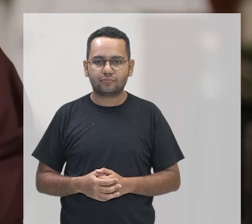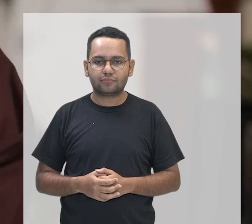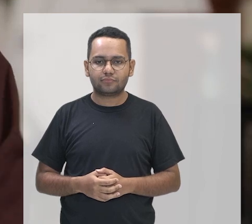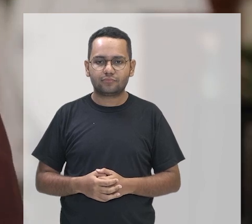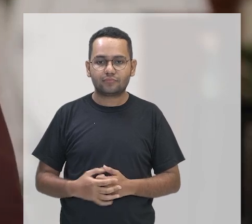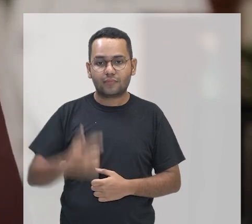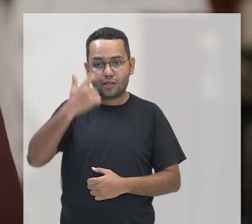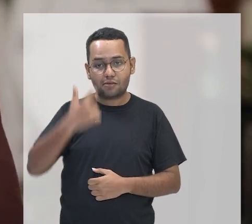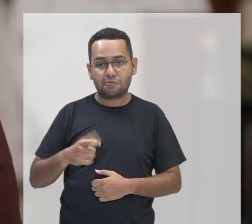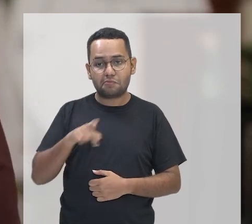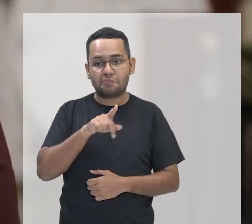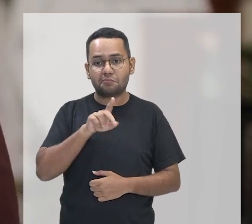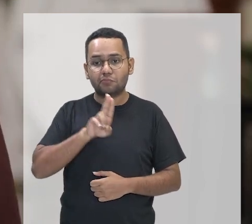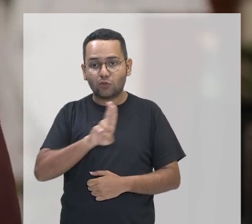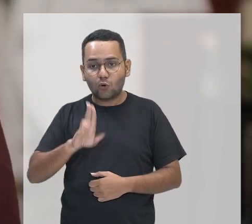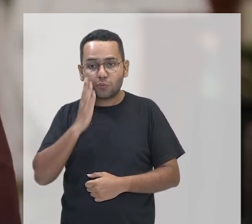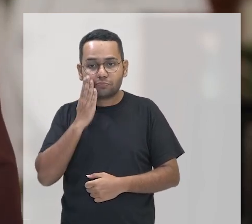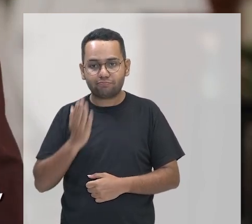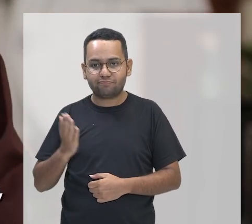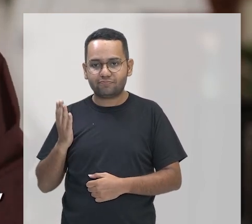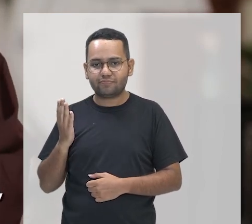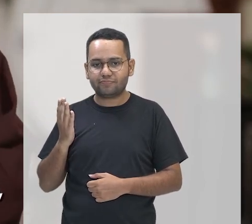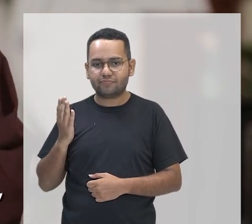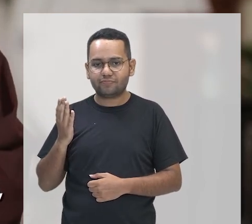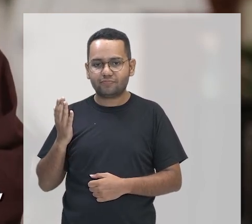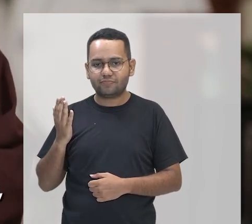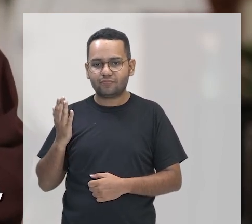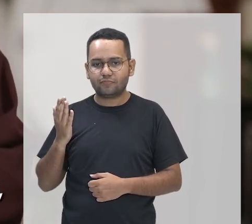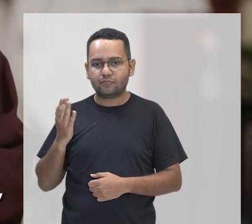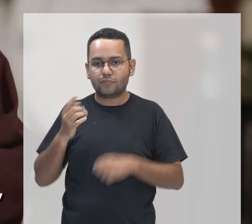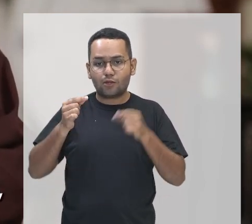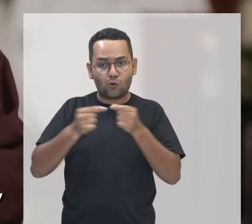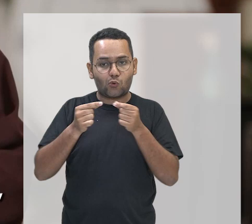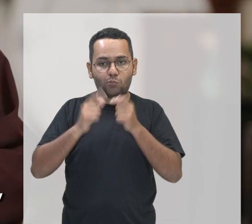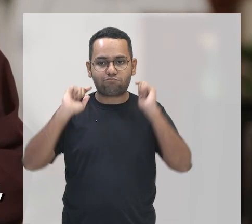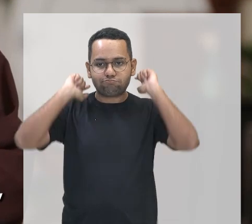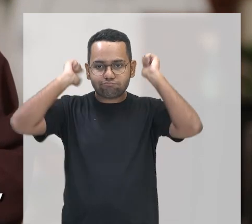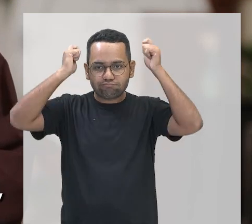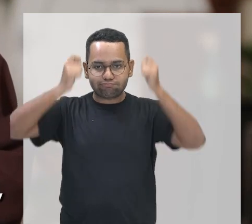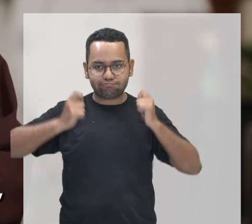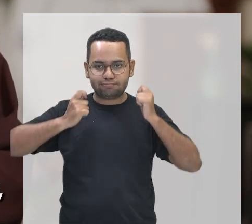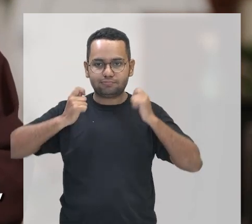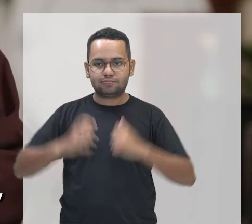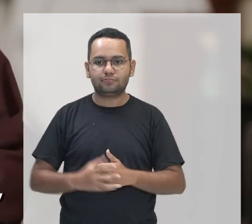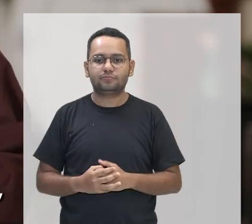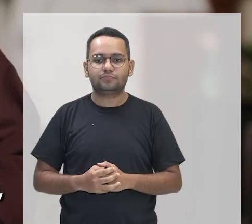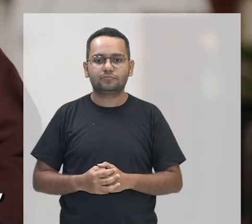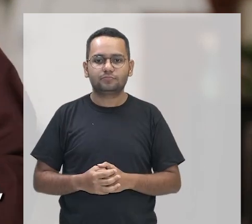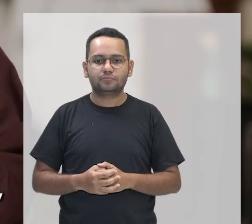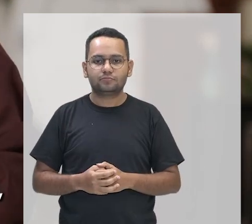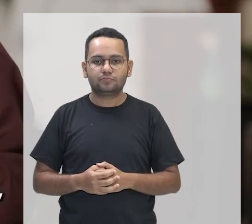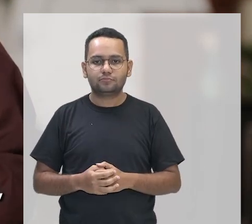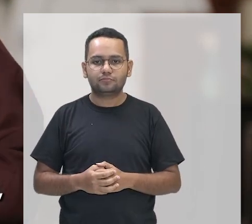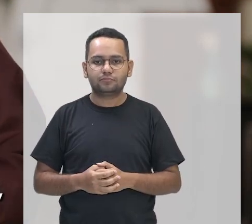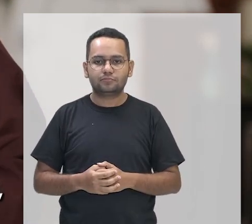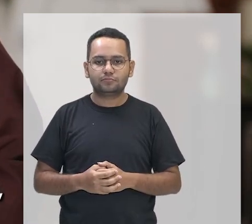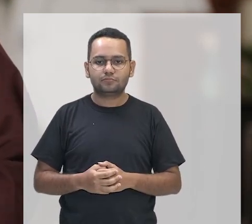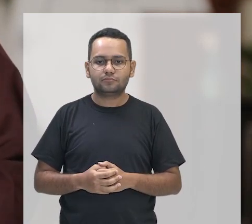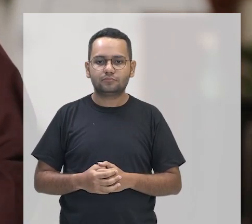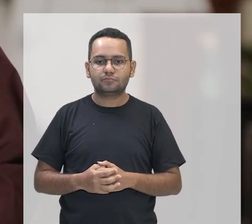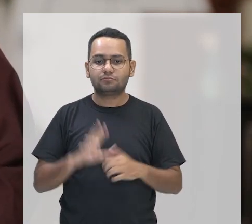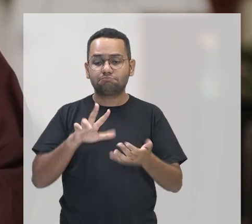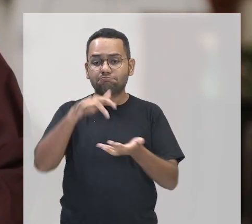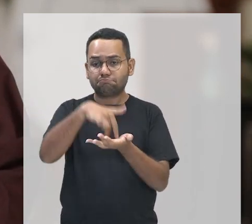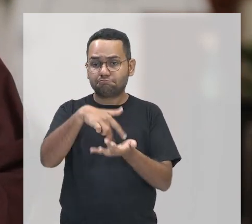Frei Paulo Xavier Ribeiro, da Ordem dos Frades Menores Capuchinhos, e aqui na